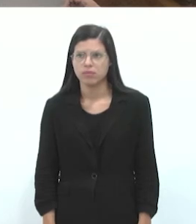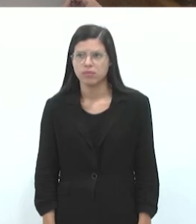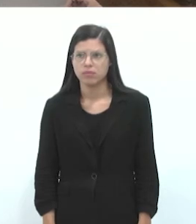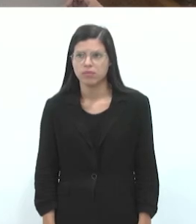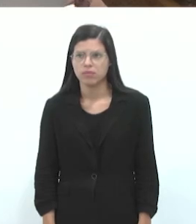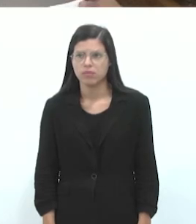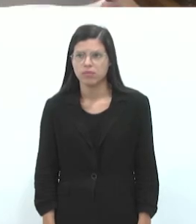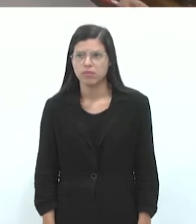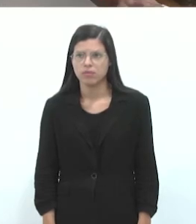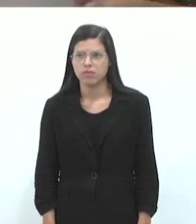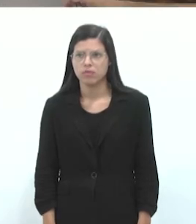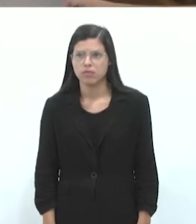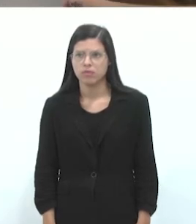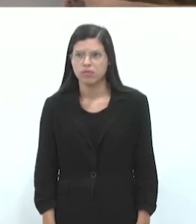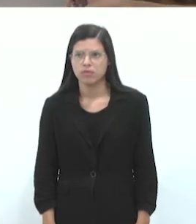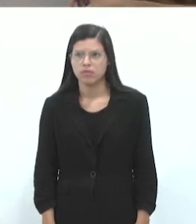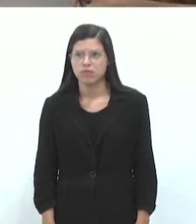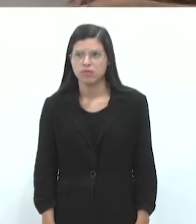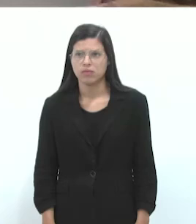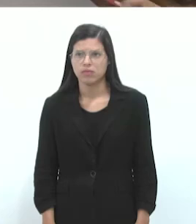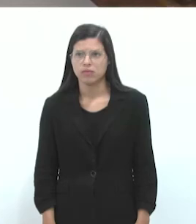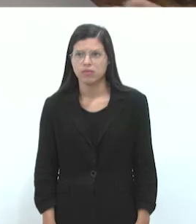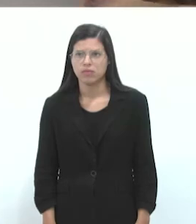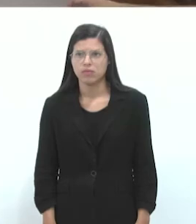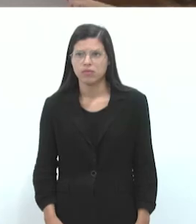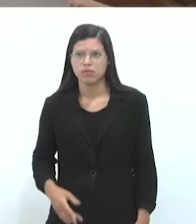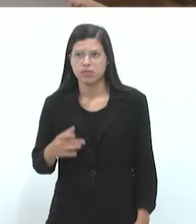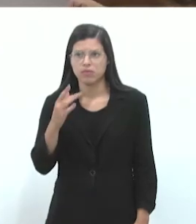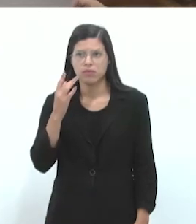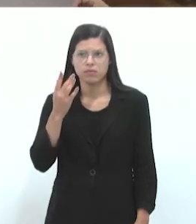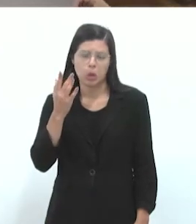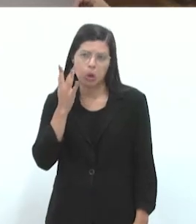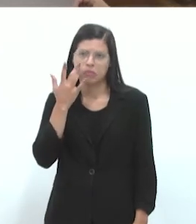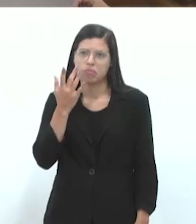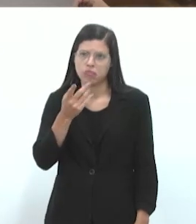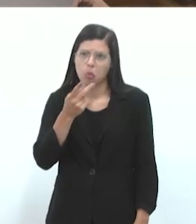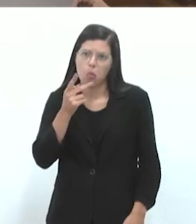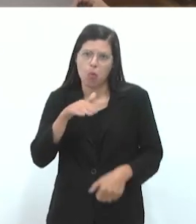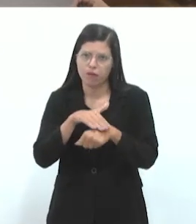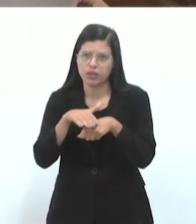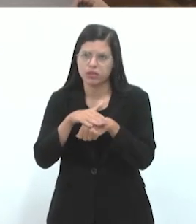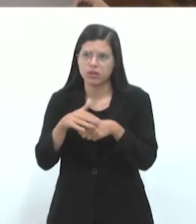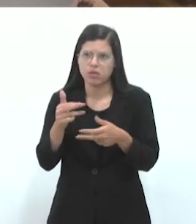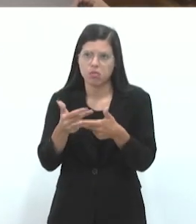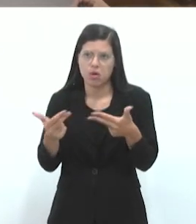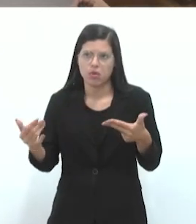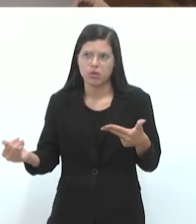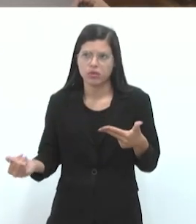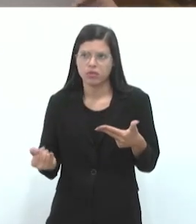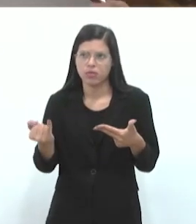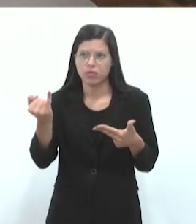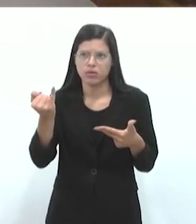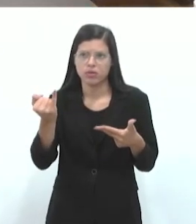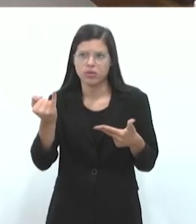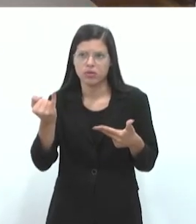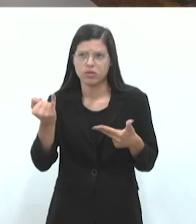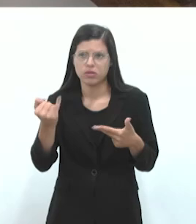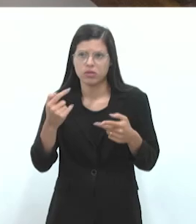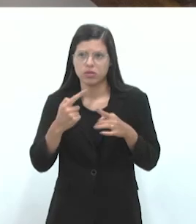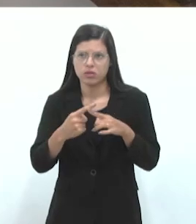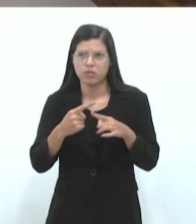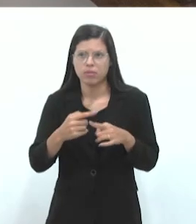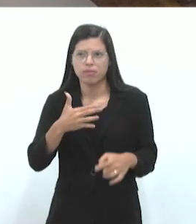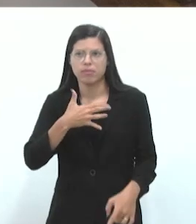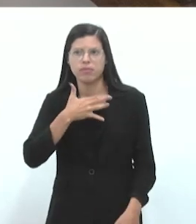Eu julgo que eu estou falando alguma coisa bastante relevante, né? Porque é uma crise,